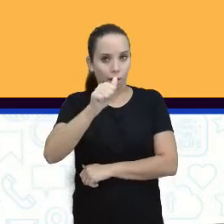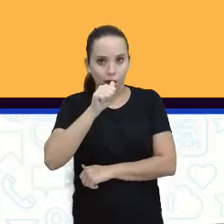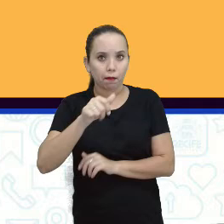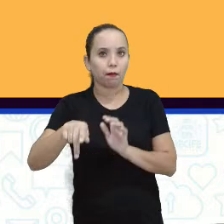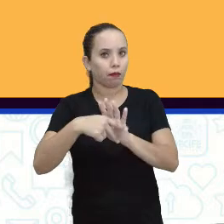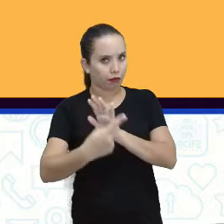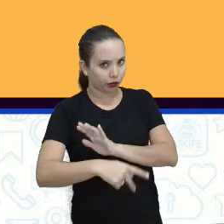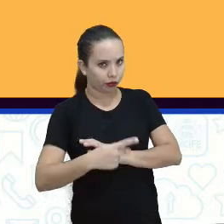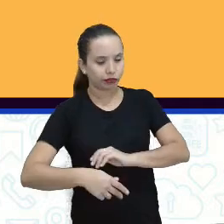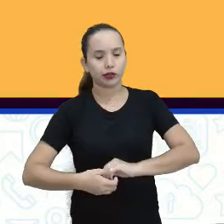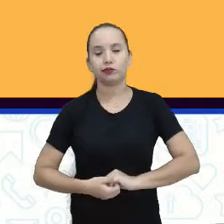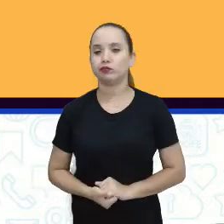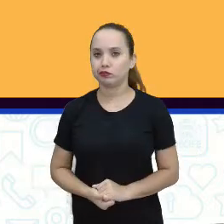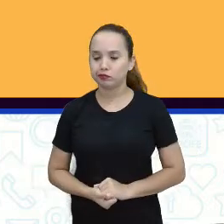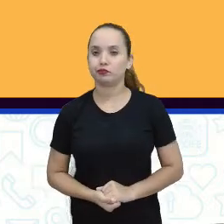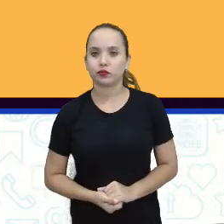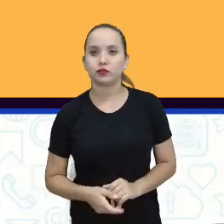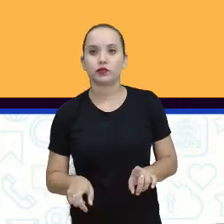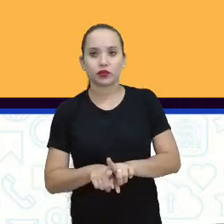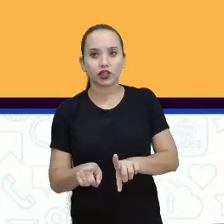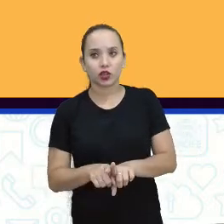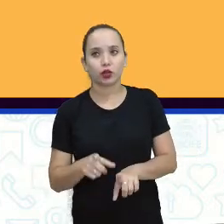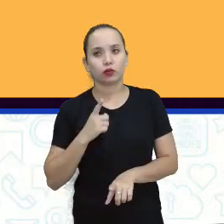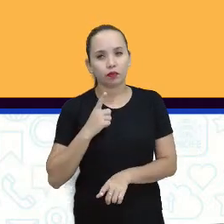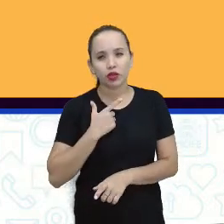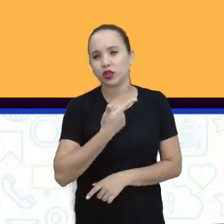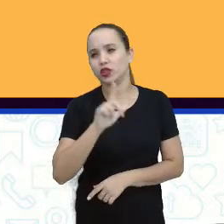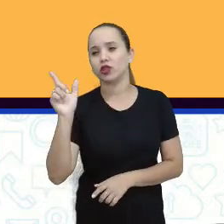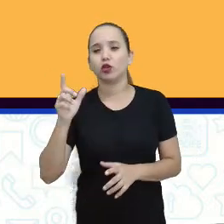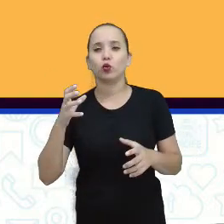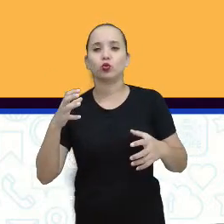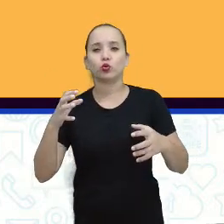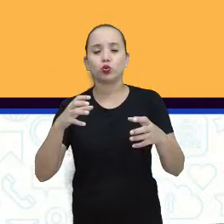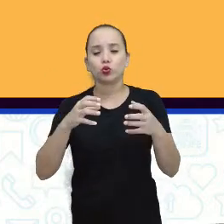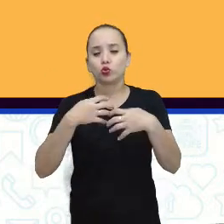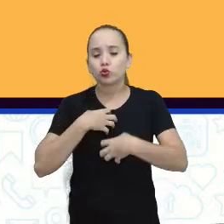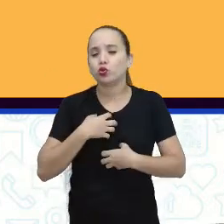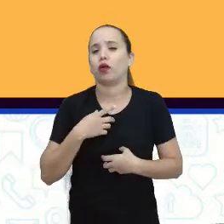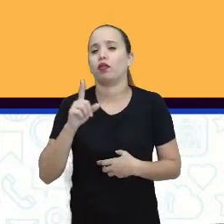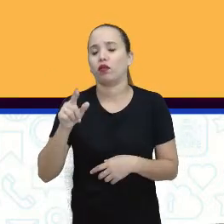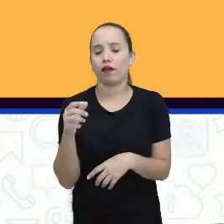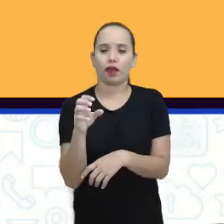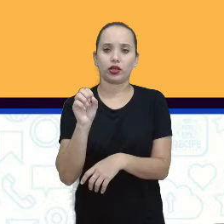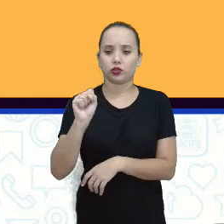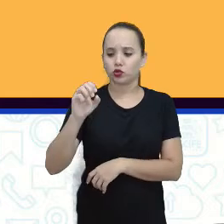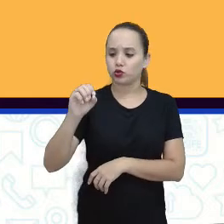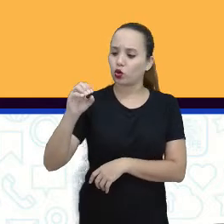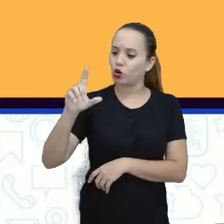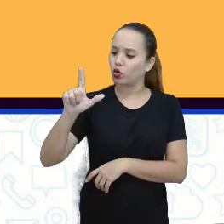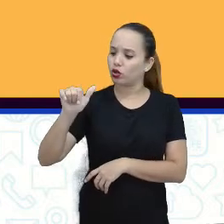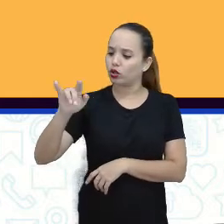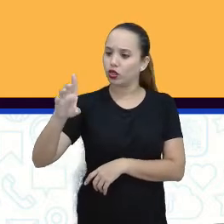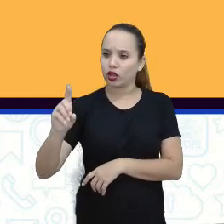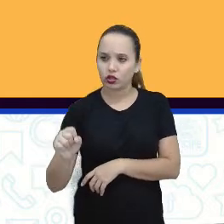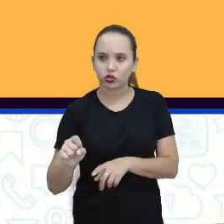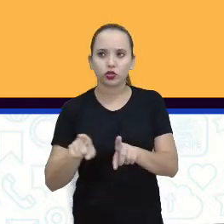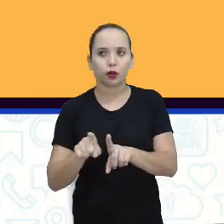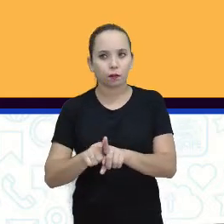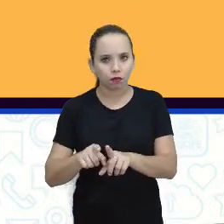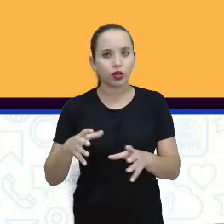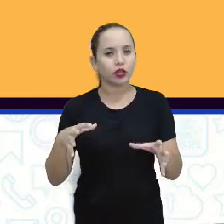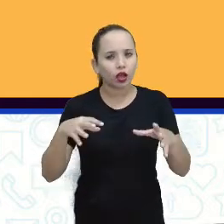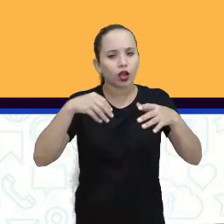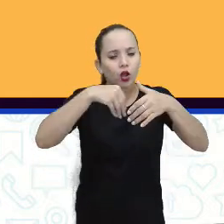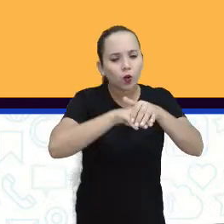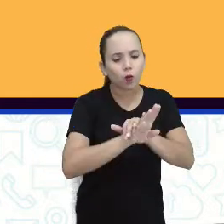gente utiliza. Tá também na forma sólida lá nos polos, né, nas geleiras, tá certo? Acumulada